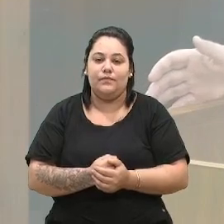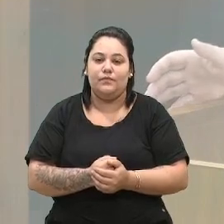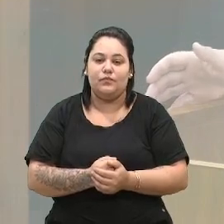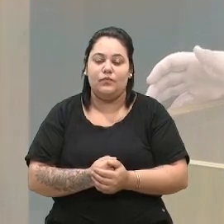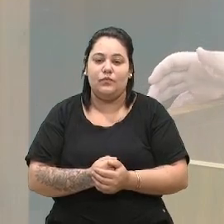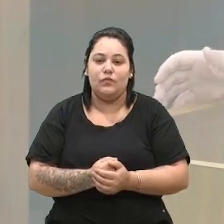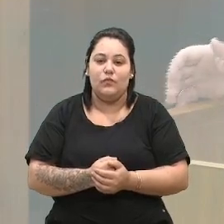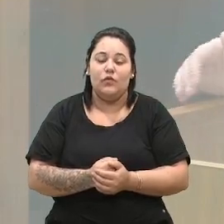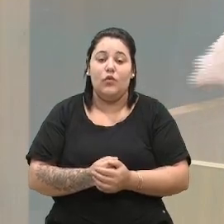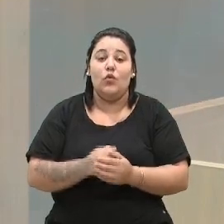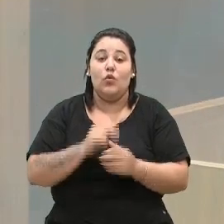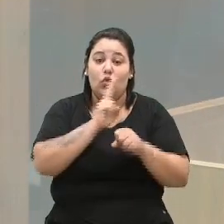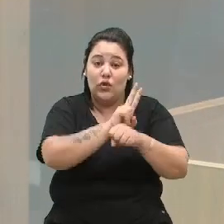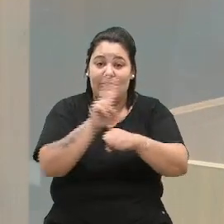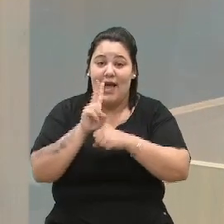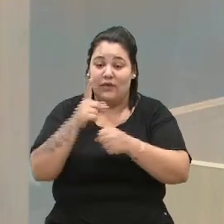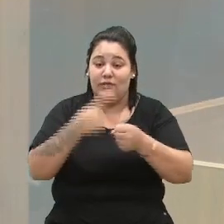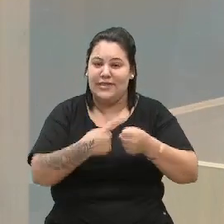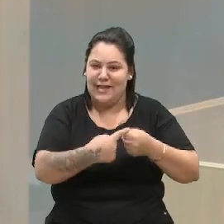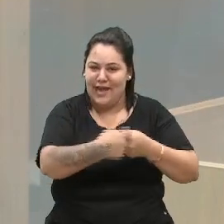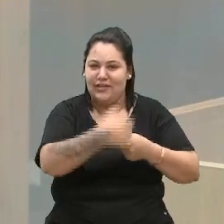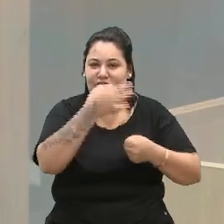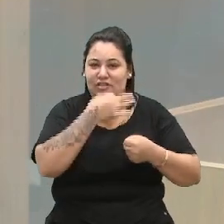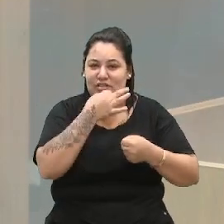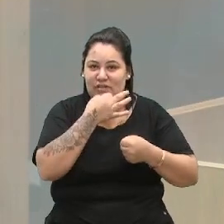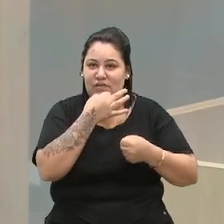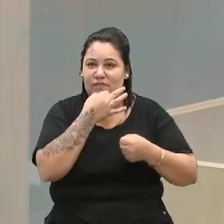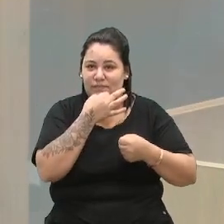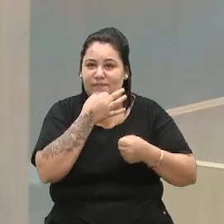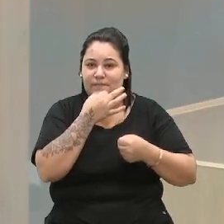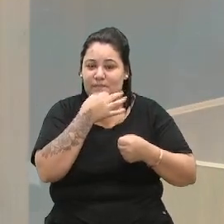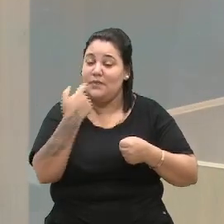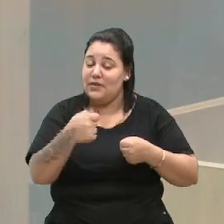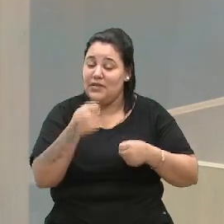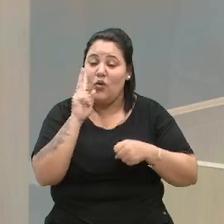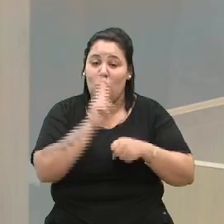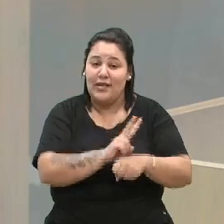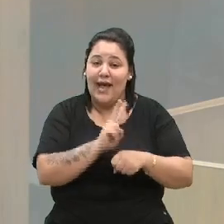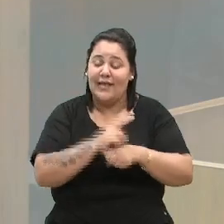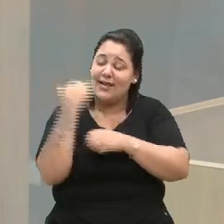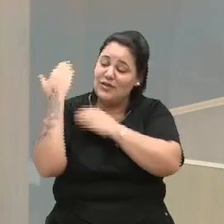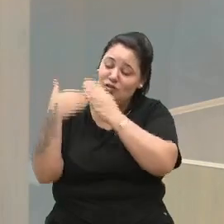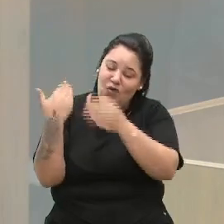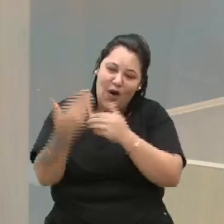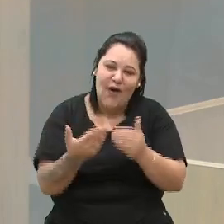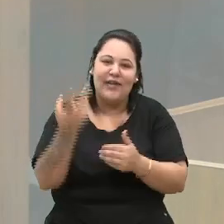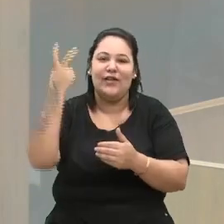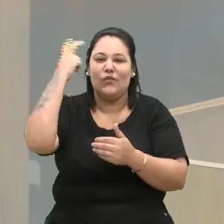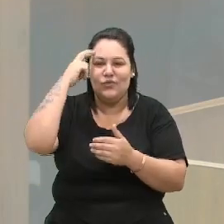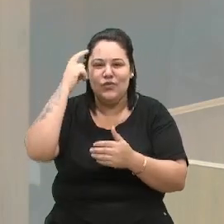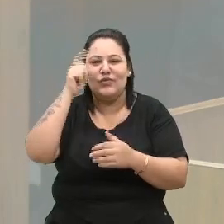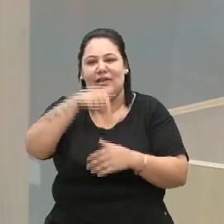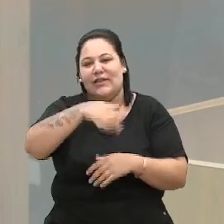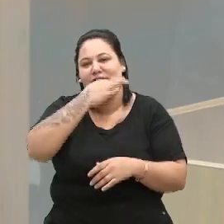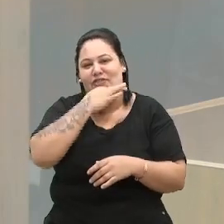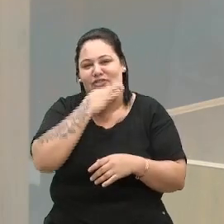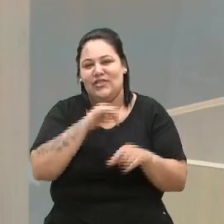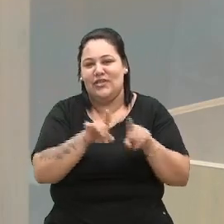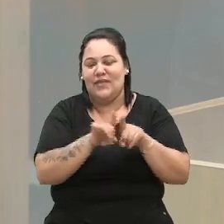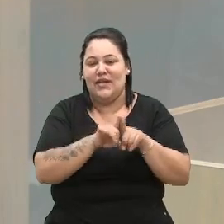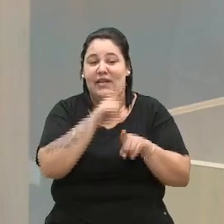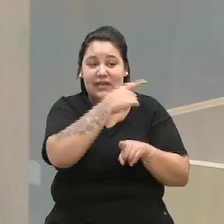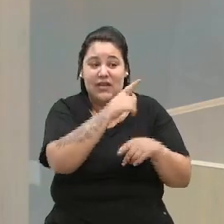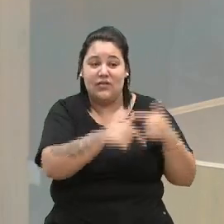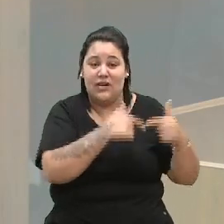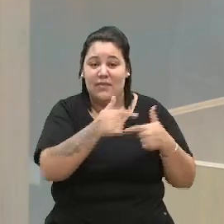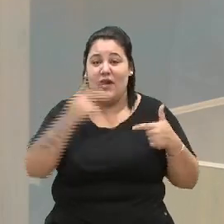patrimônio conserva e preserva a história e a cultura da cidade. Nós estamos aí, esse trabalho que o vereador Rafael vem fazendo